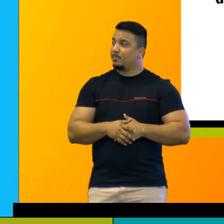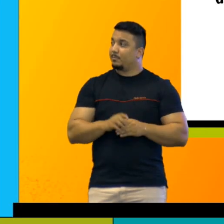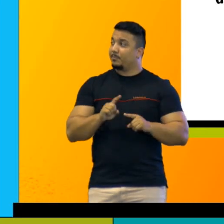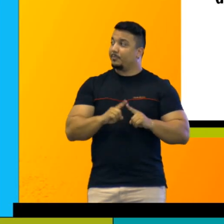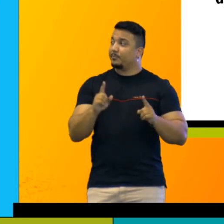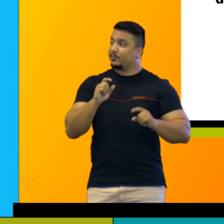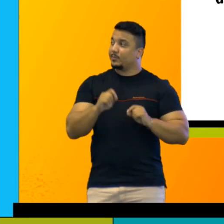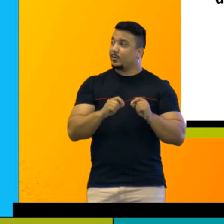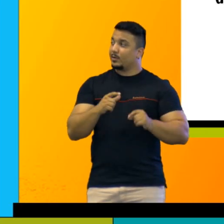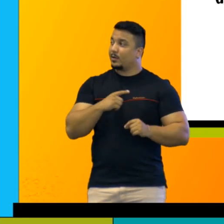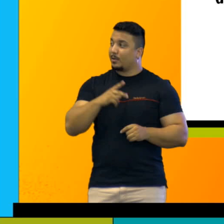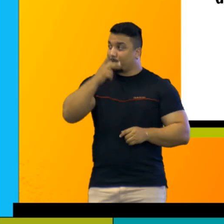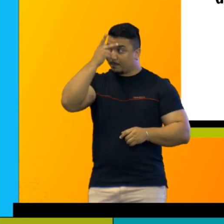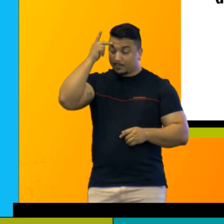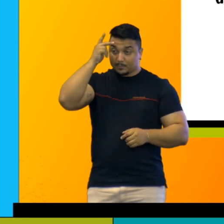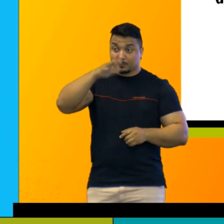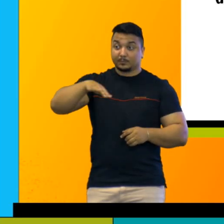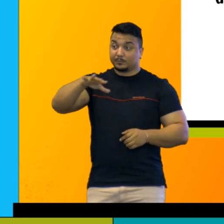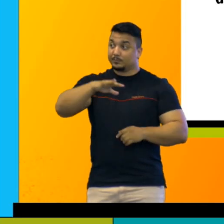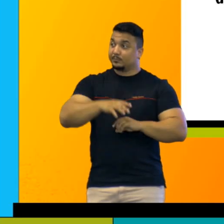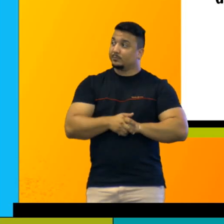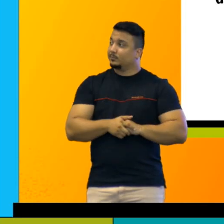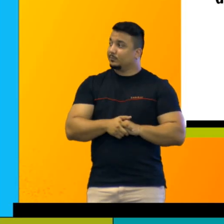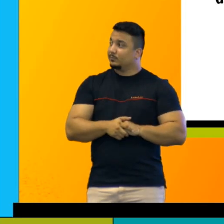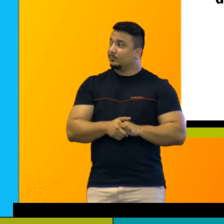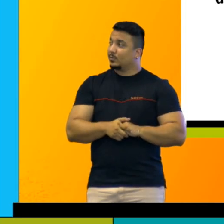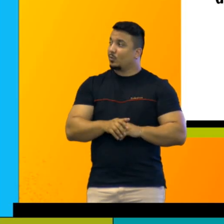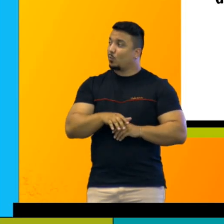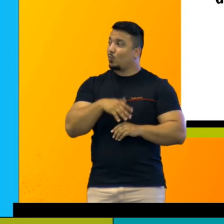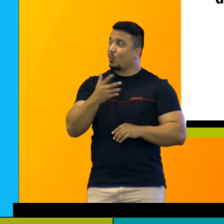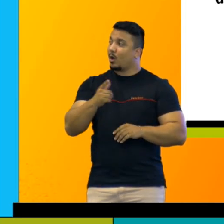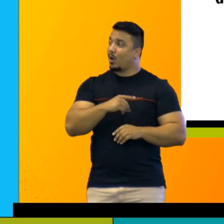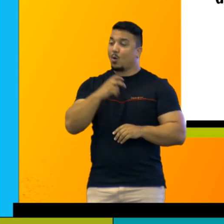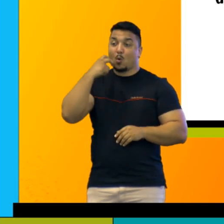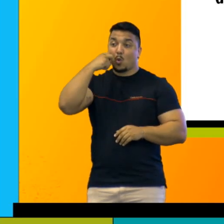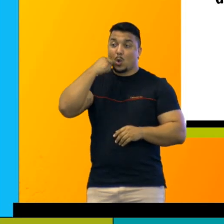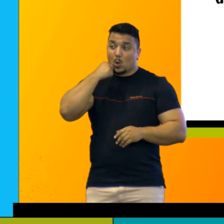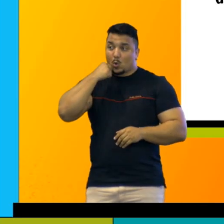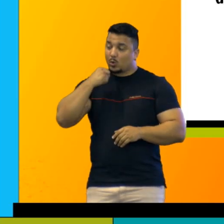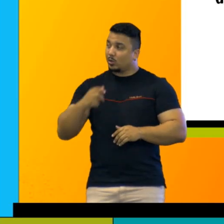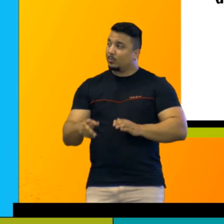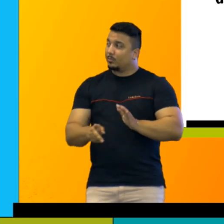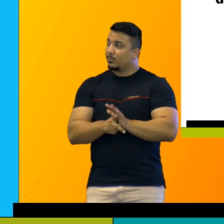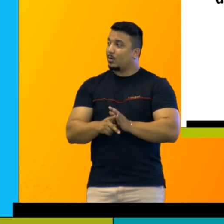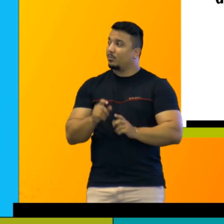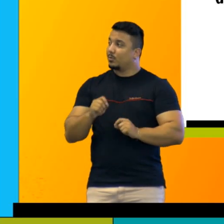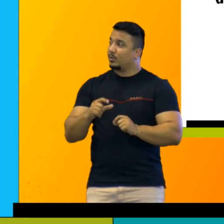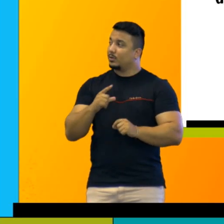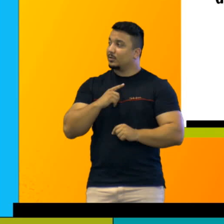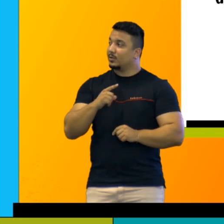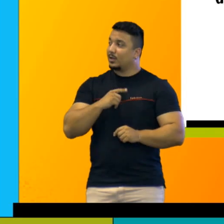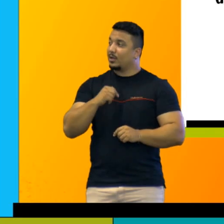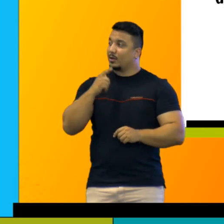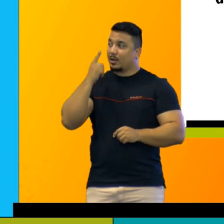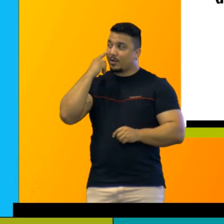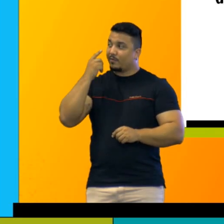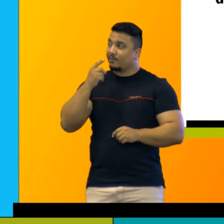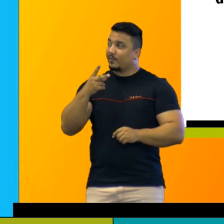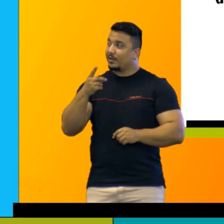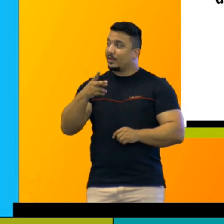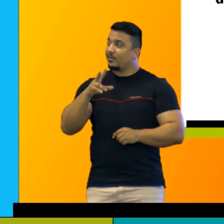ó: ei, pessoal, qual é o lucro dele quando ele